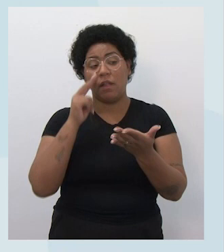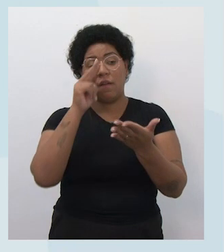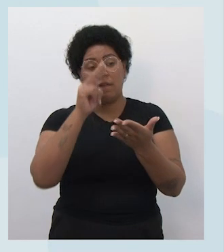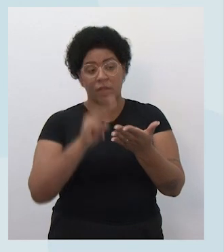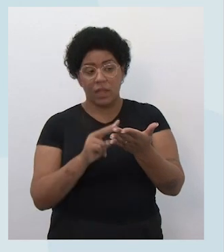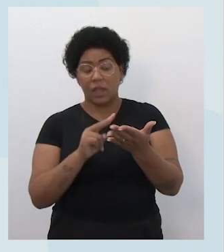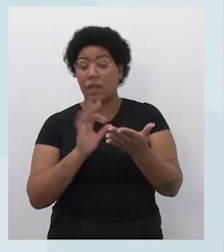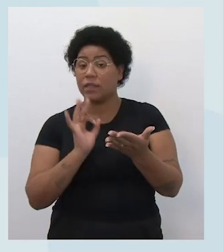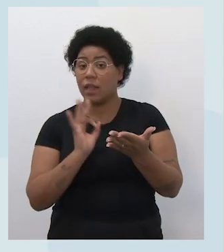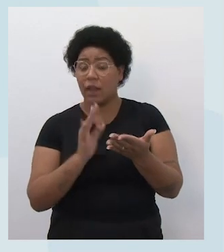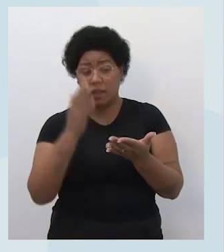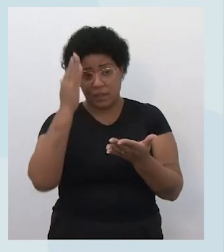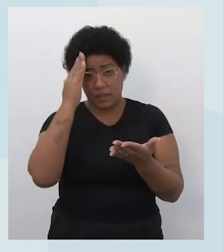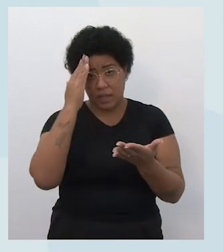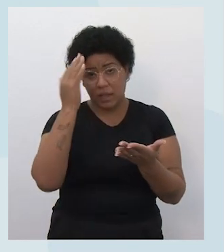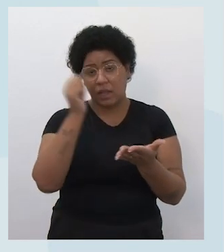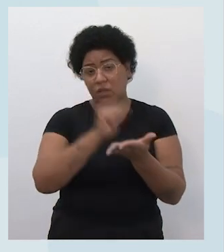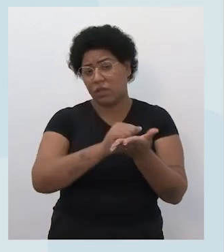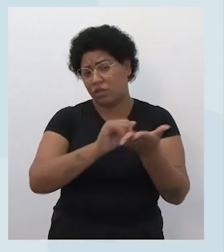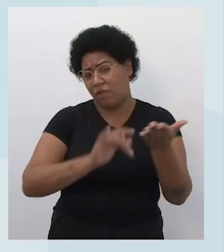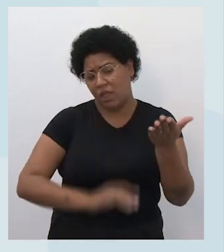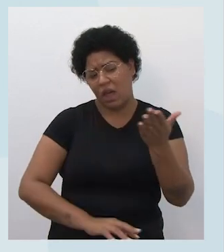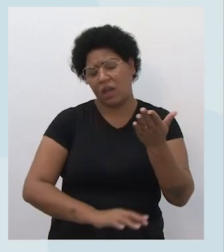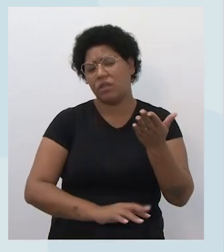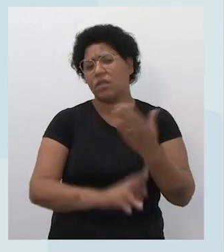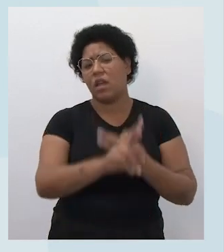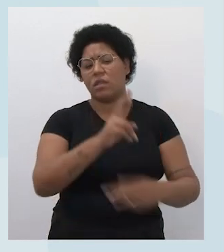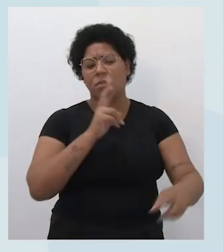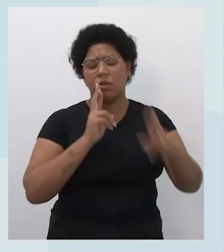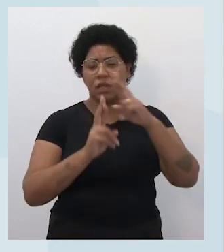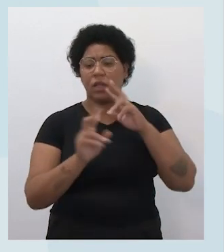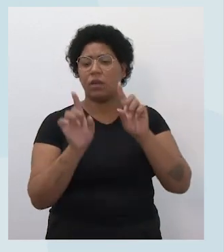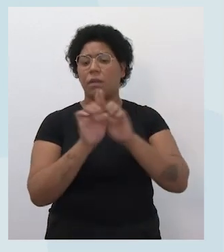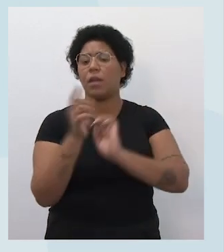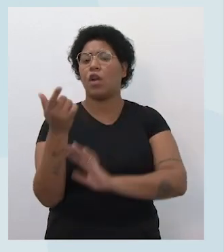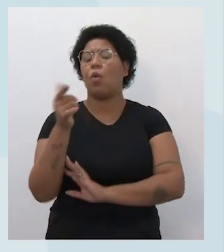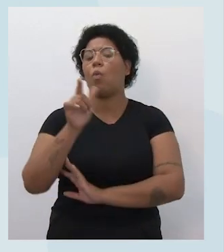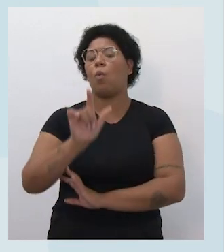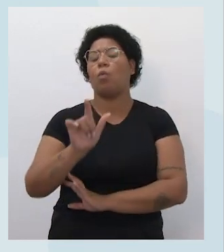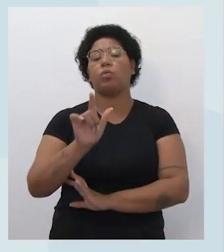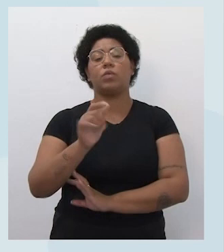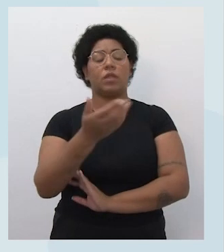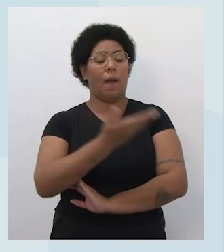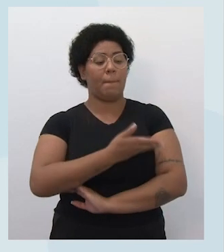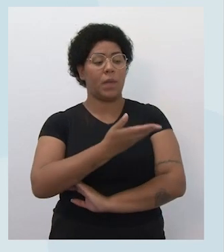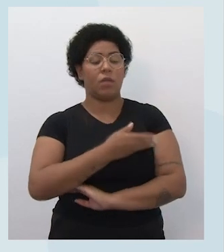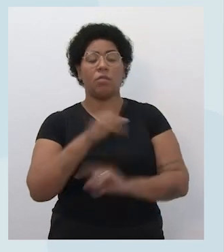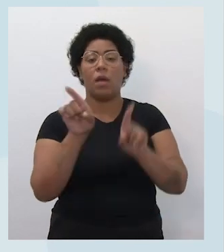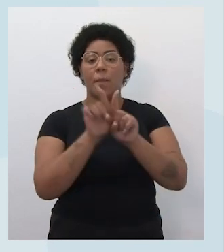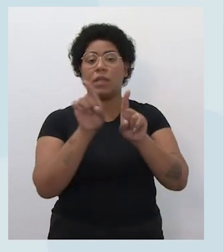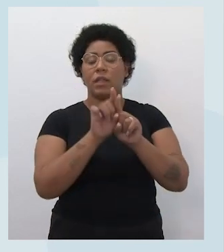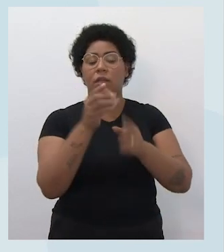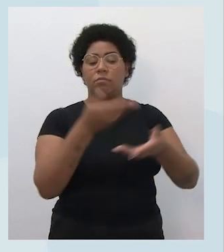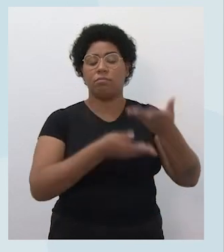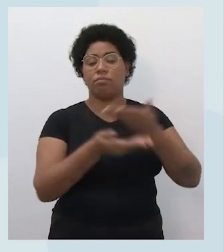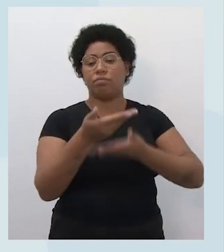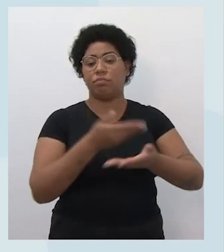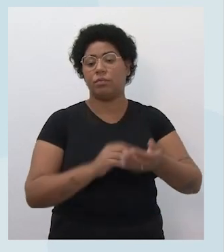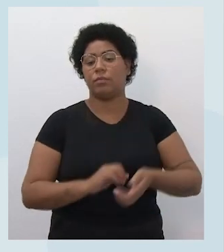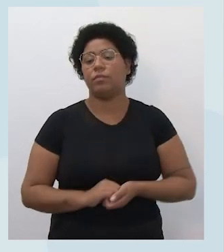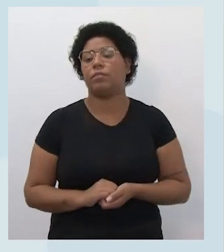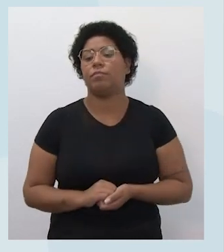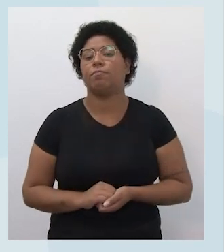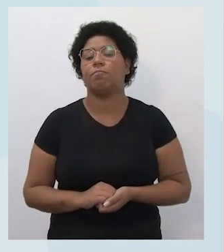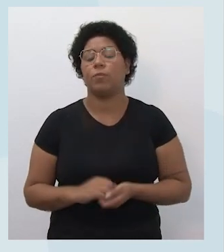proposta da aula e com as atividades, e também a interação com os demais colegas. E já de forma assíncrona, né, uma vez que